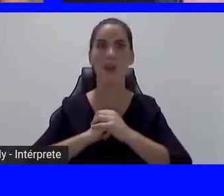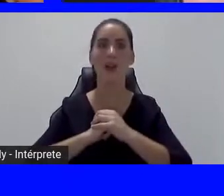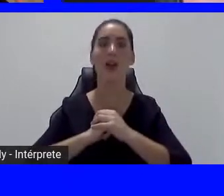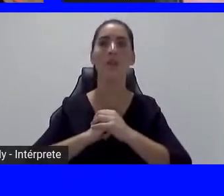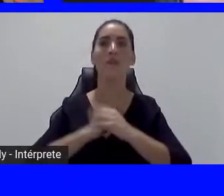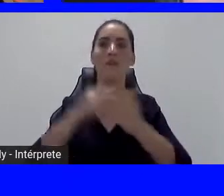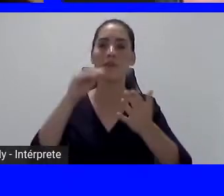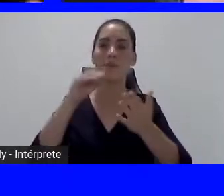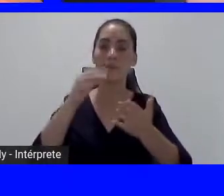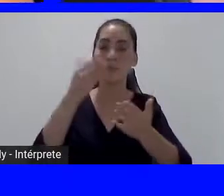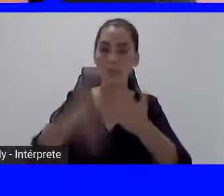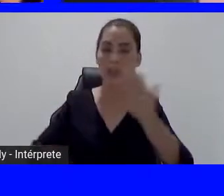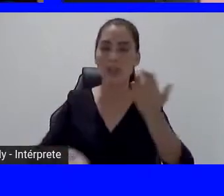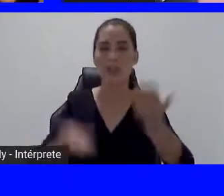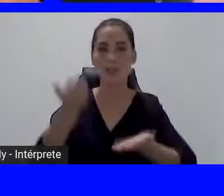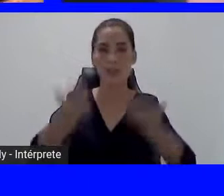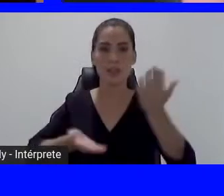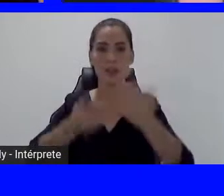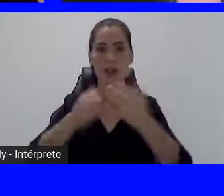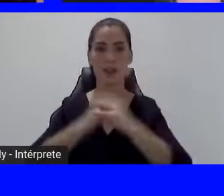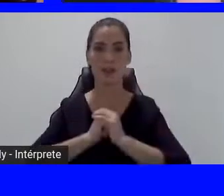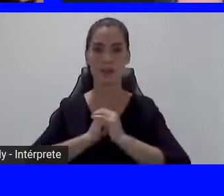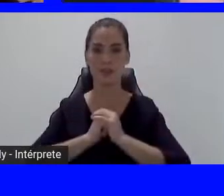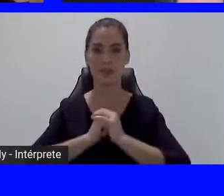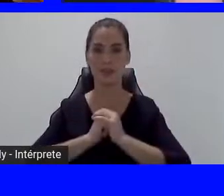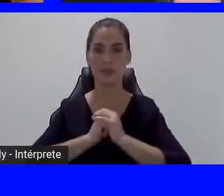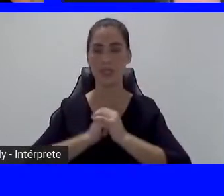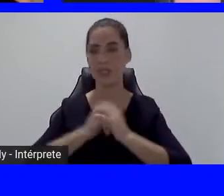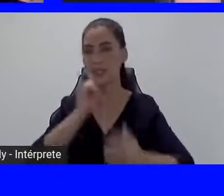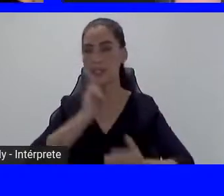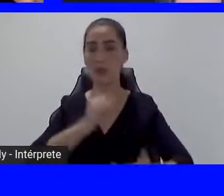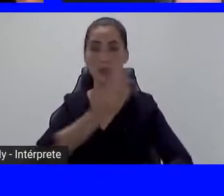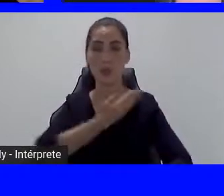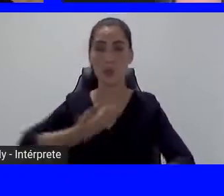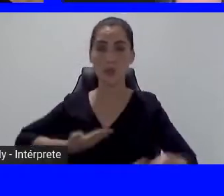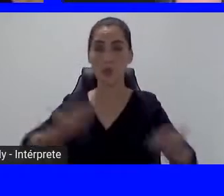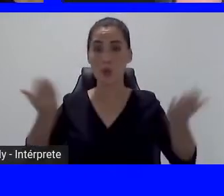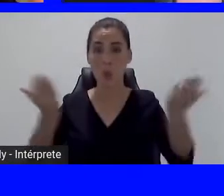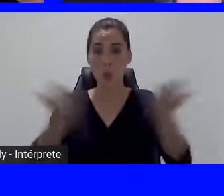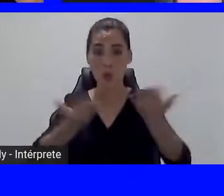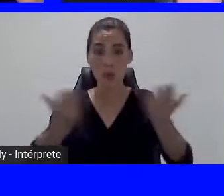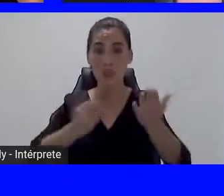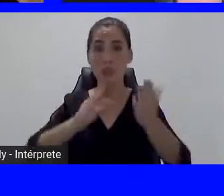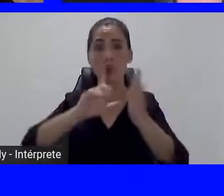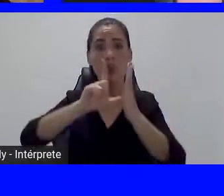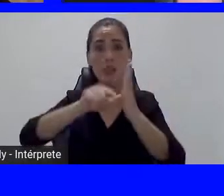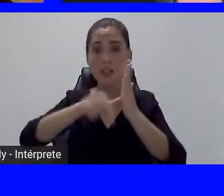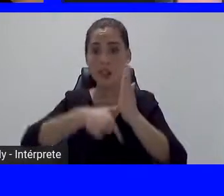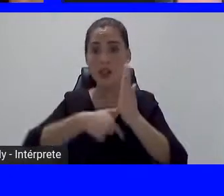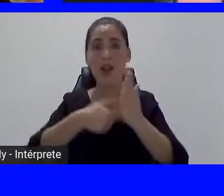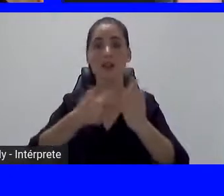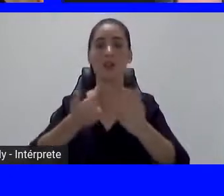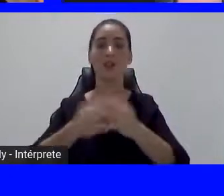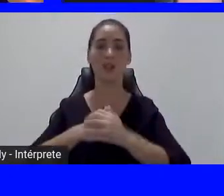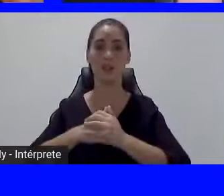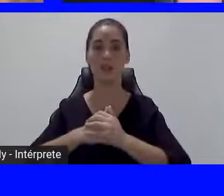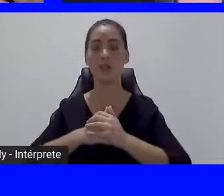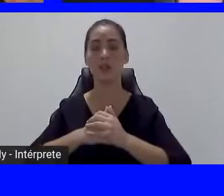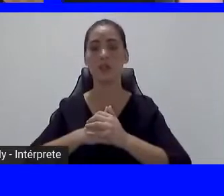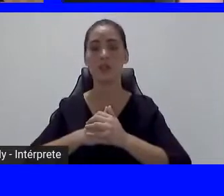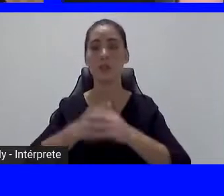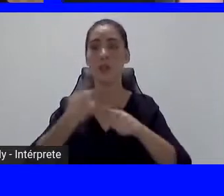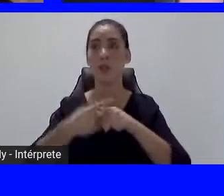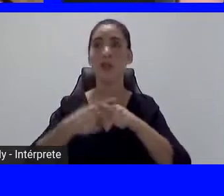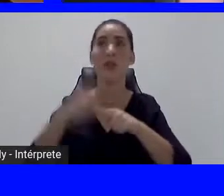fazer. Segundo que provocou retrocesso. Então, garantir segurança institucional, segurança jurídica é a prioridade